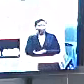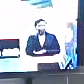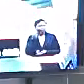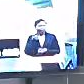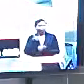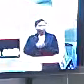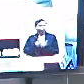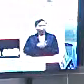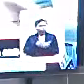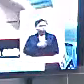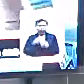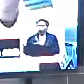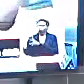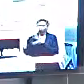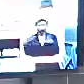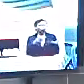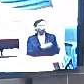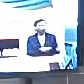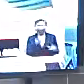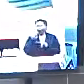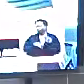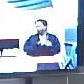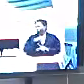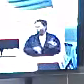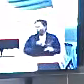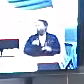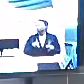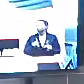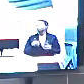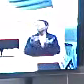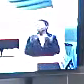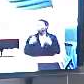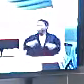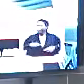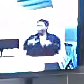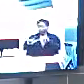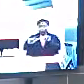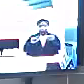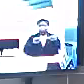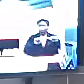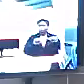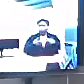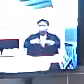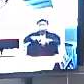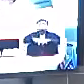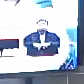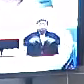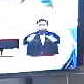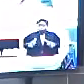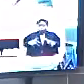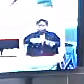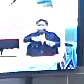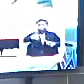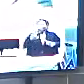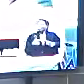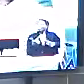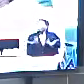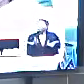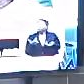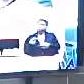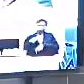todos marúcia quem tiver que fazer a viagem não há espaço de 5 da manhã às 9